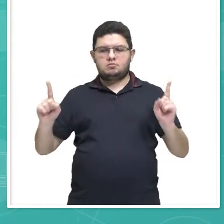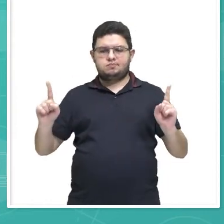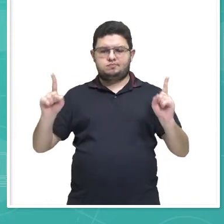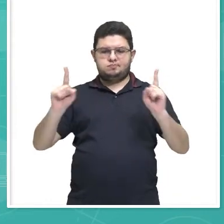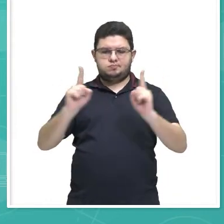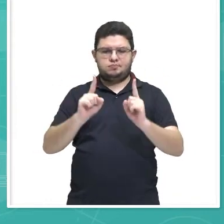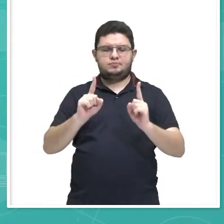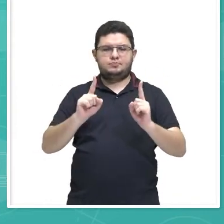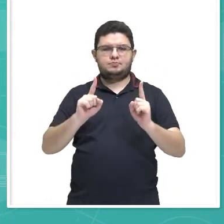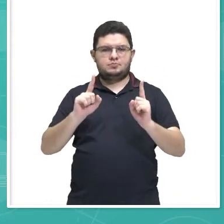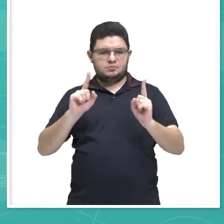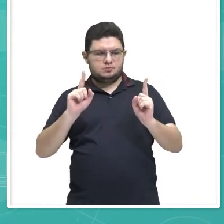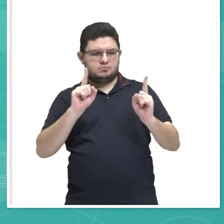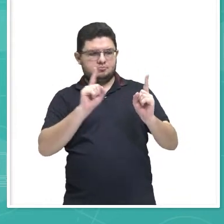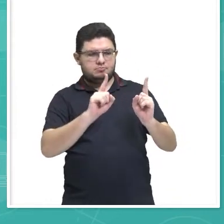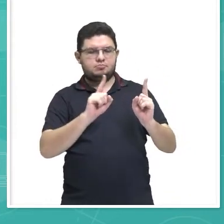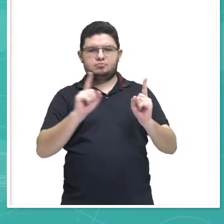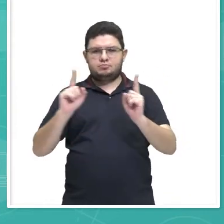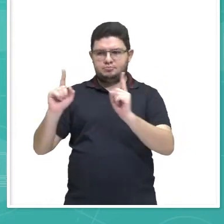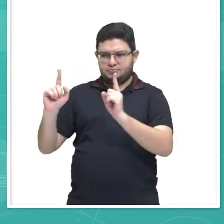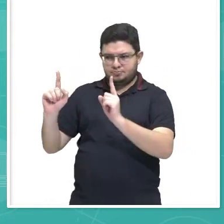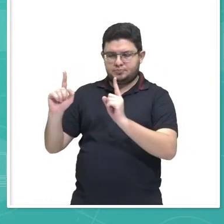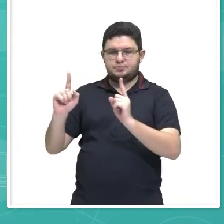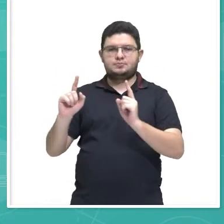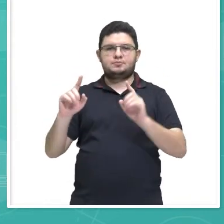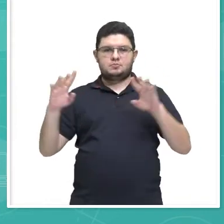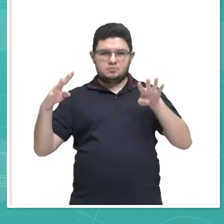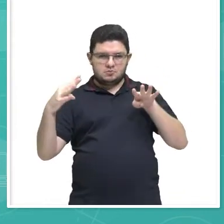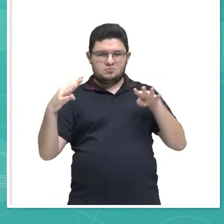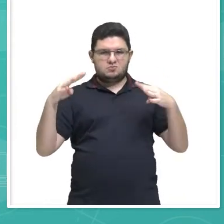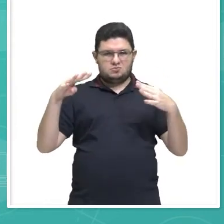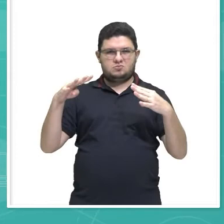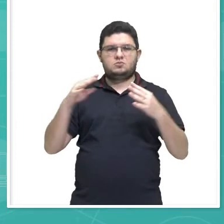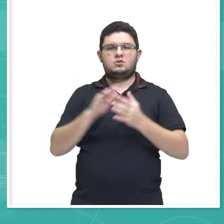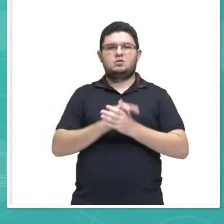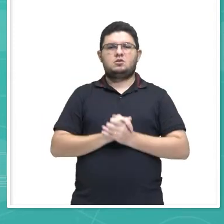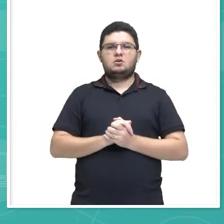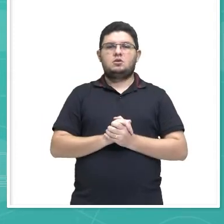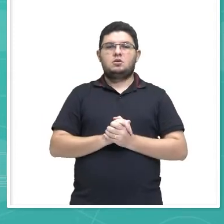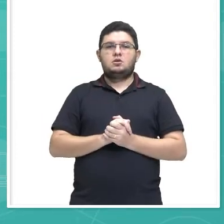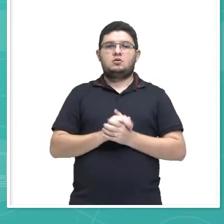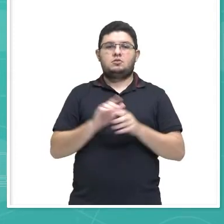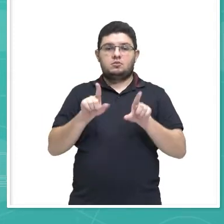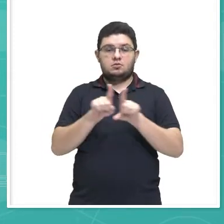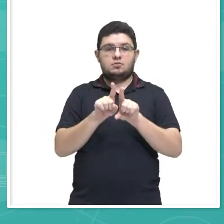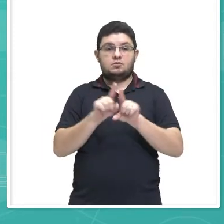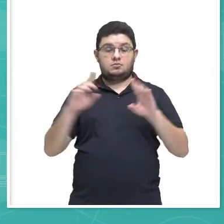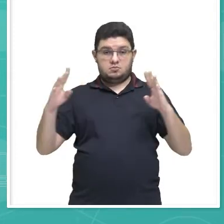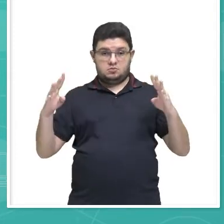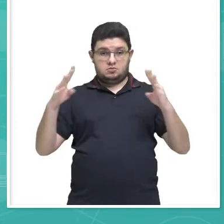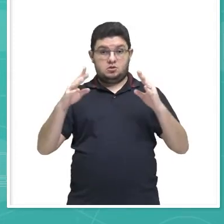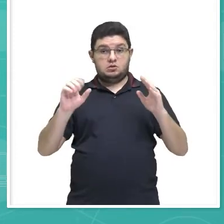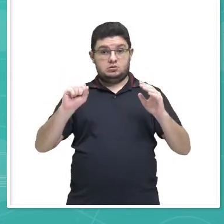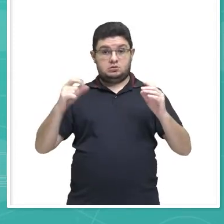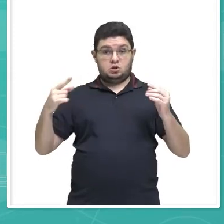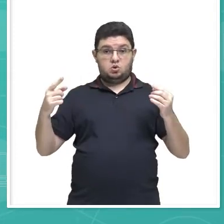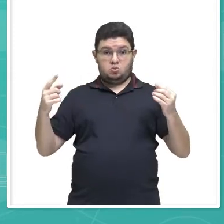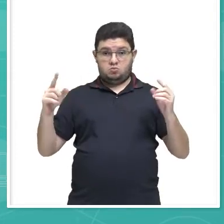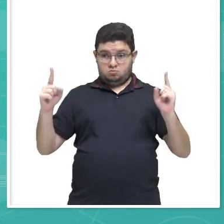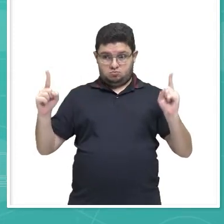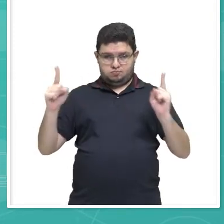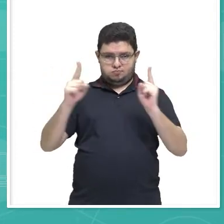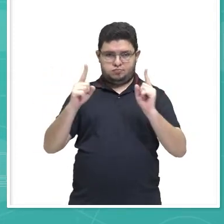treino, com o seu sensei, né, que é o professor, com o oponente durante